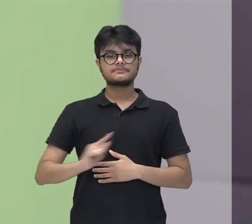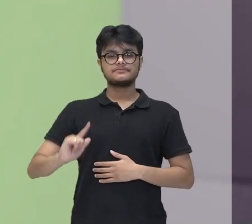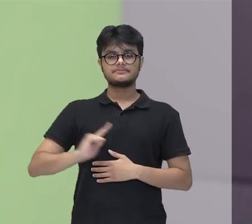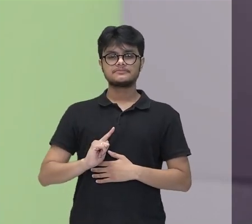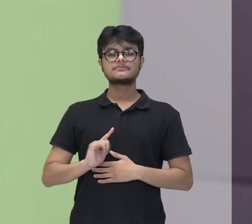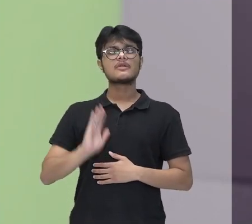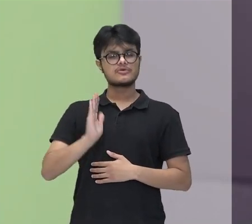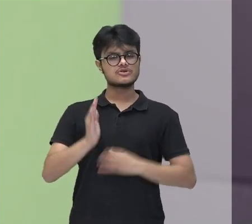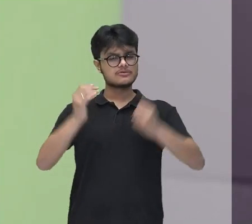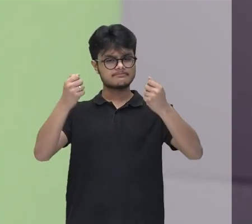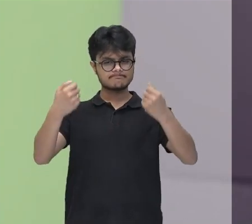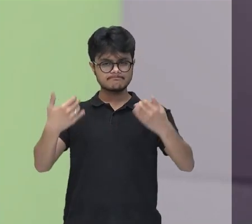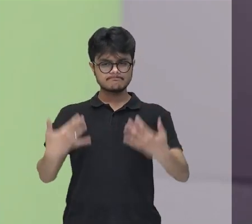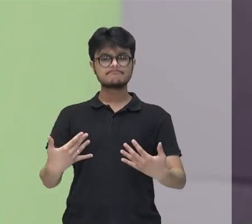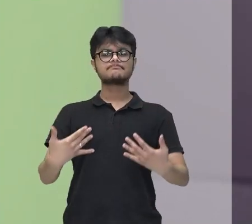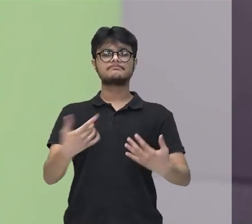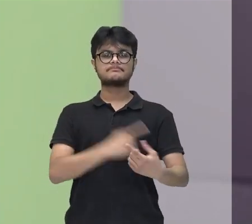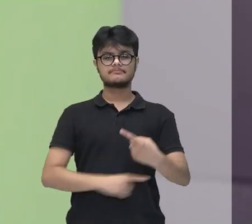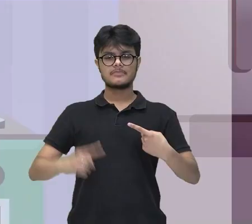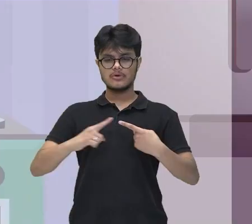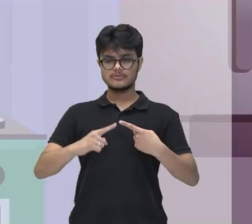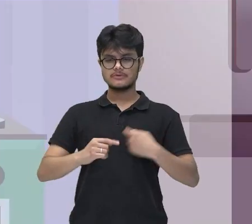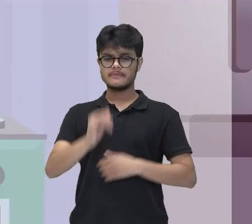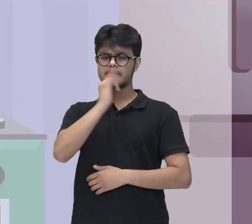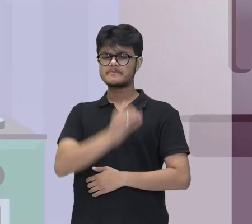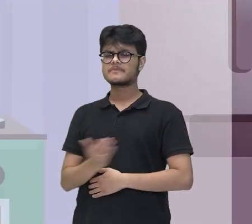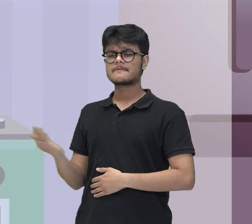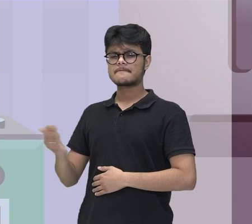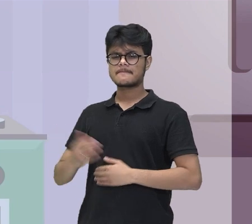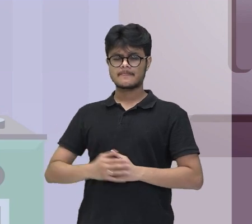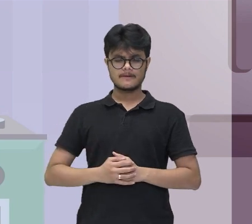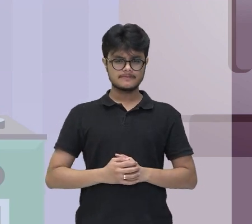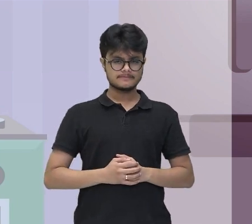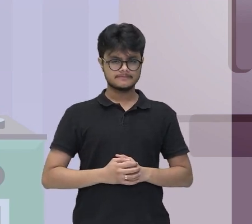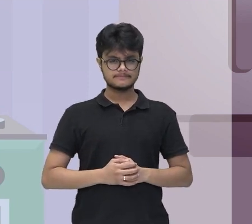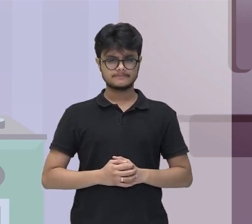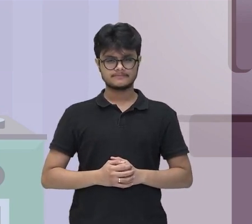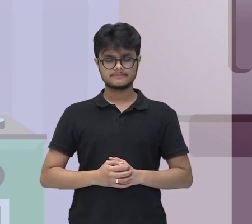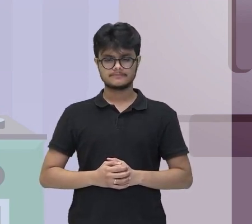que eu comentei com vocês aí. Vejam no vídeo.